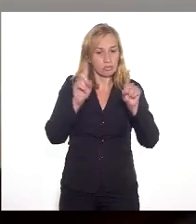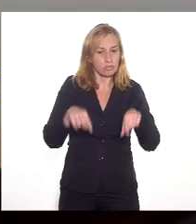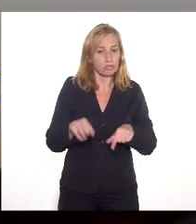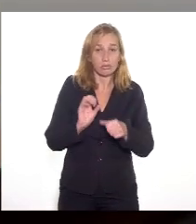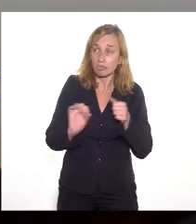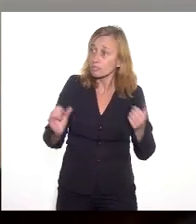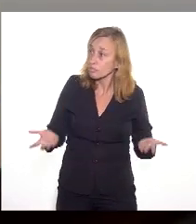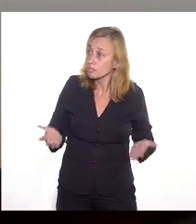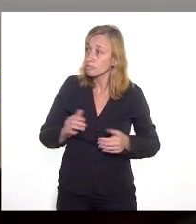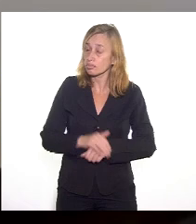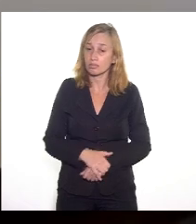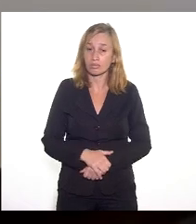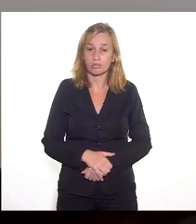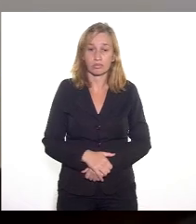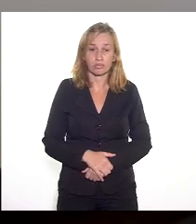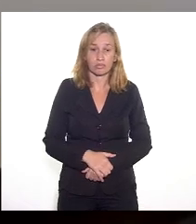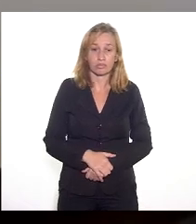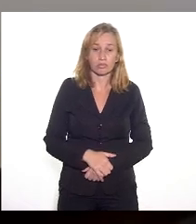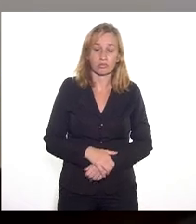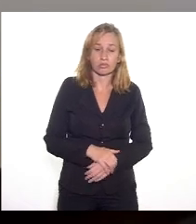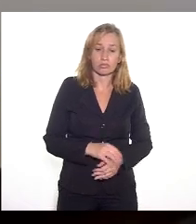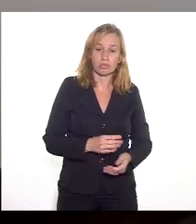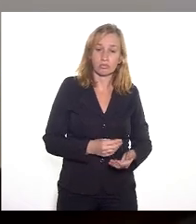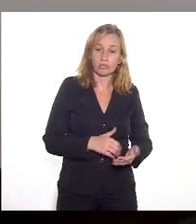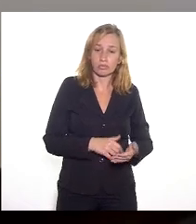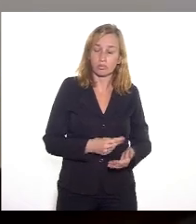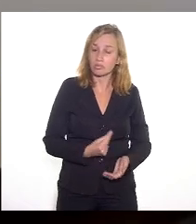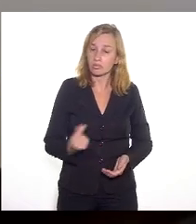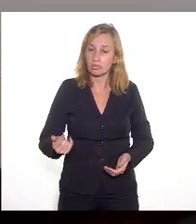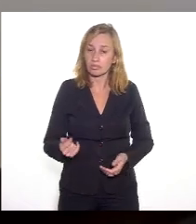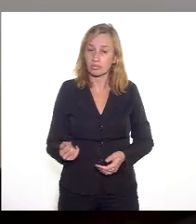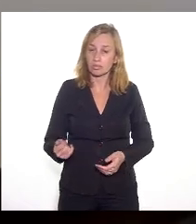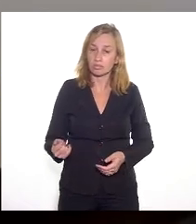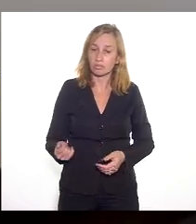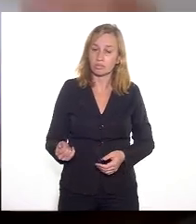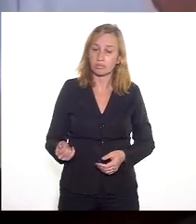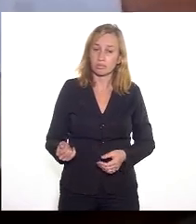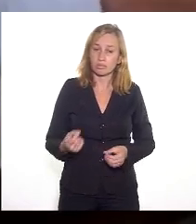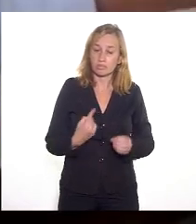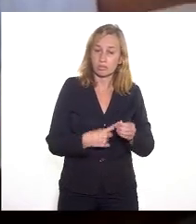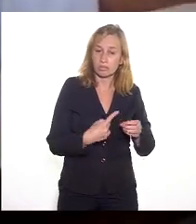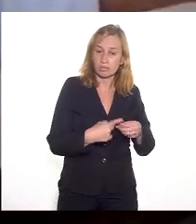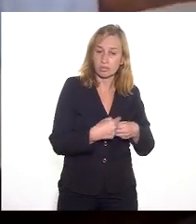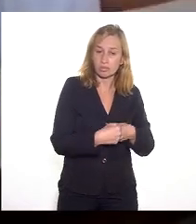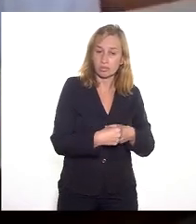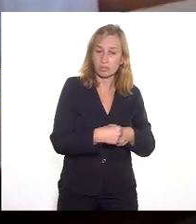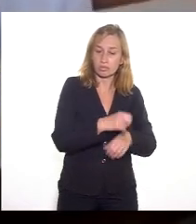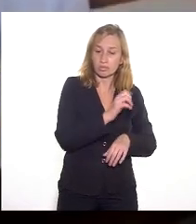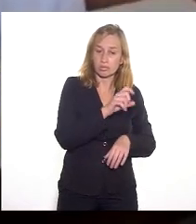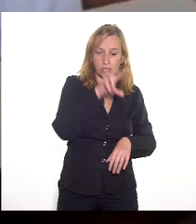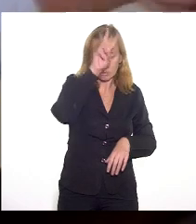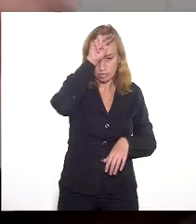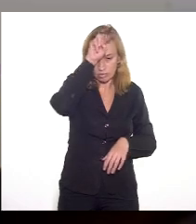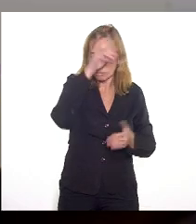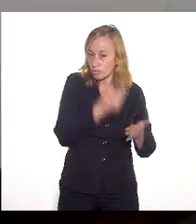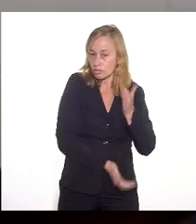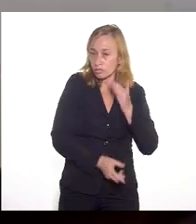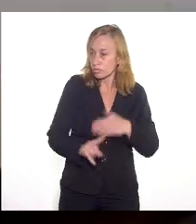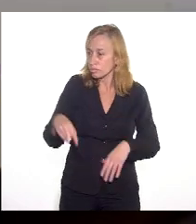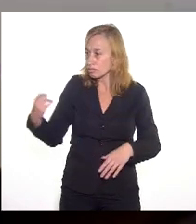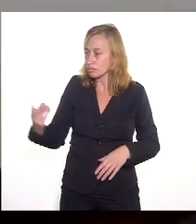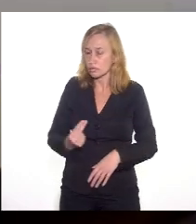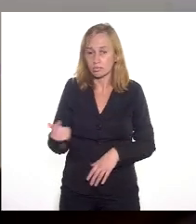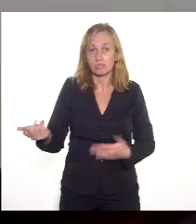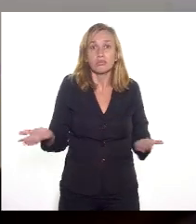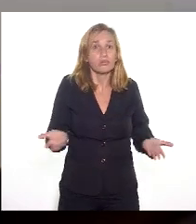isso, foi exonerado da matrícula externa ao município de Mesquita, e perdeu a matrícula em Mesquita. Mas como pode